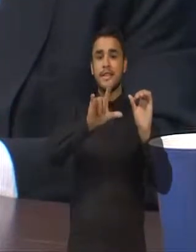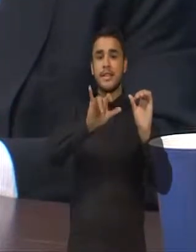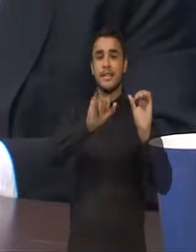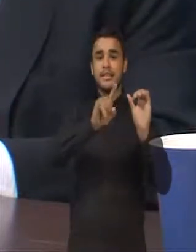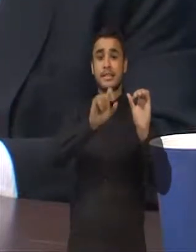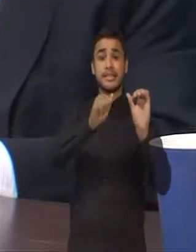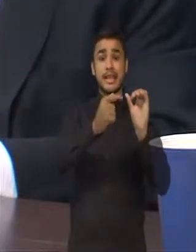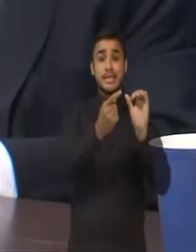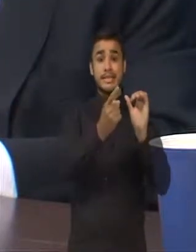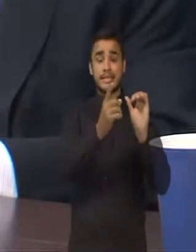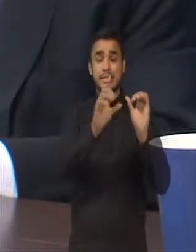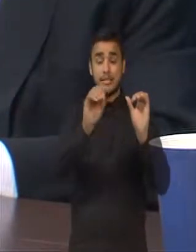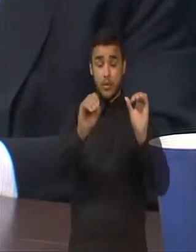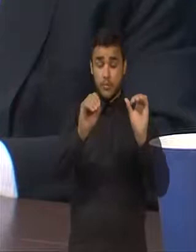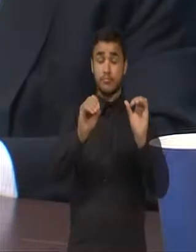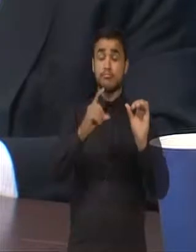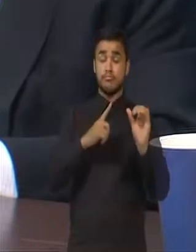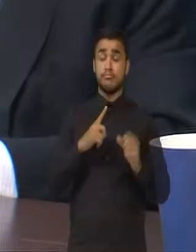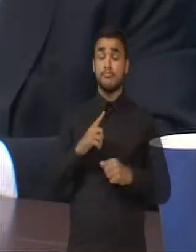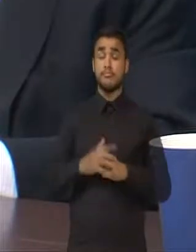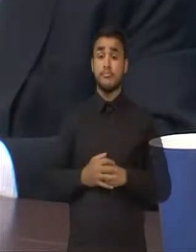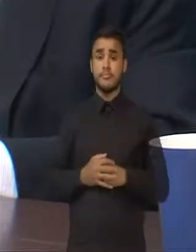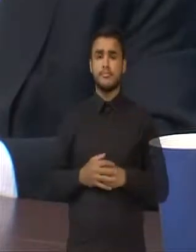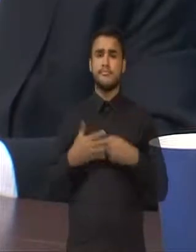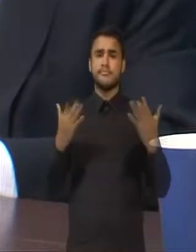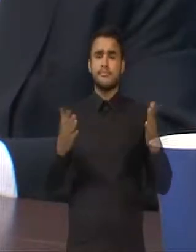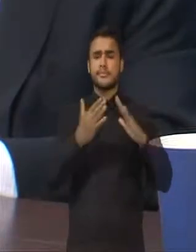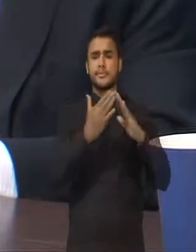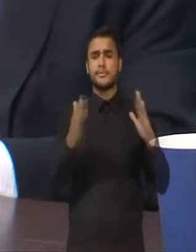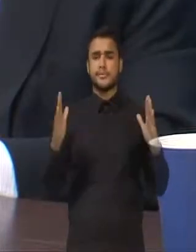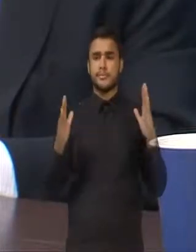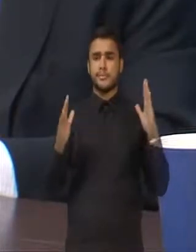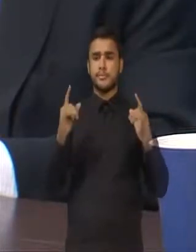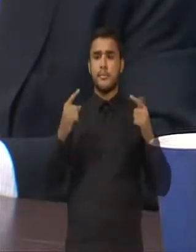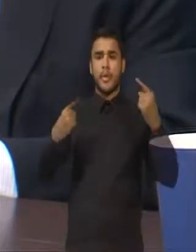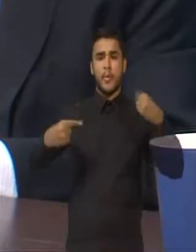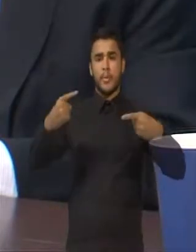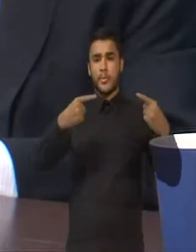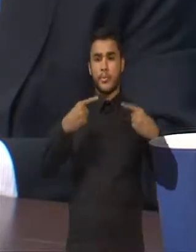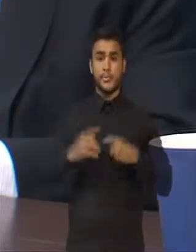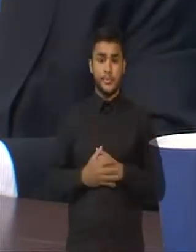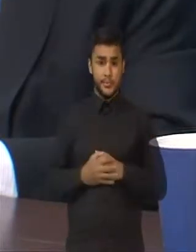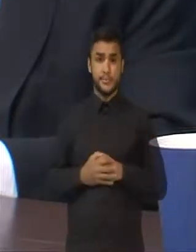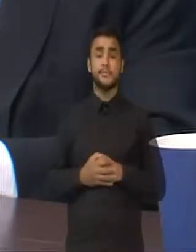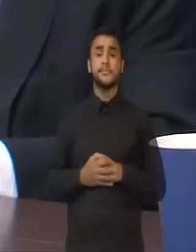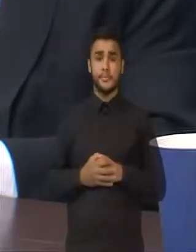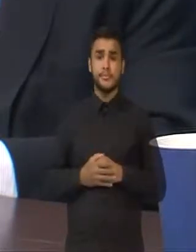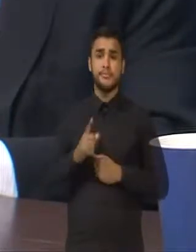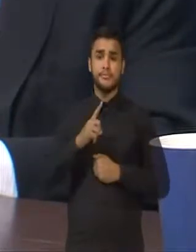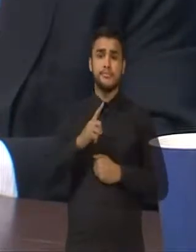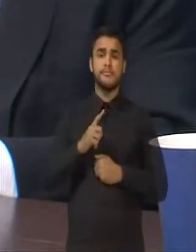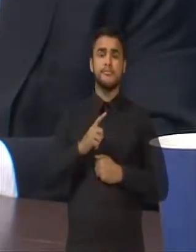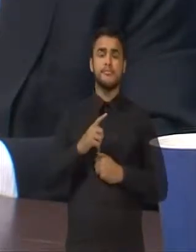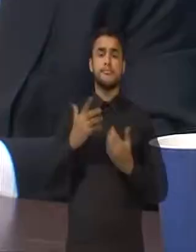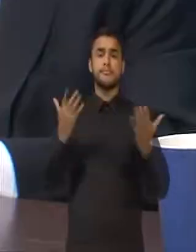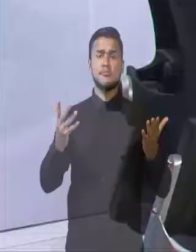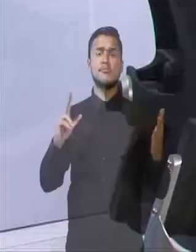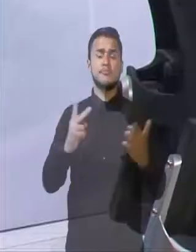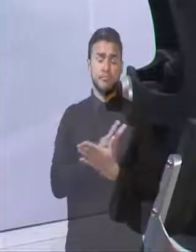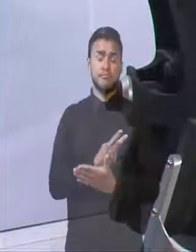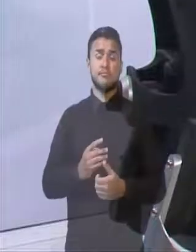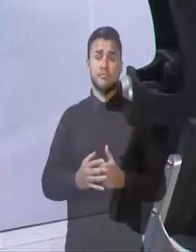que os regimes políticos também tinham um ciclo. Pensou 25 séculos antes do Toynbee em ciclos